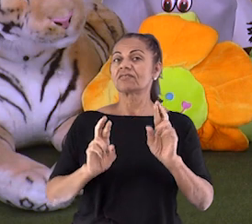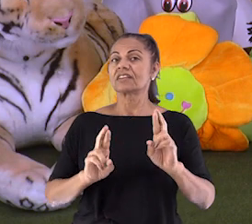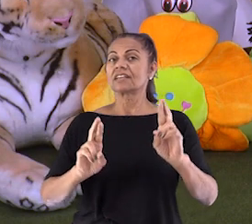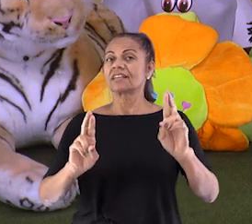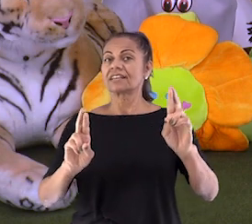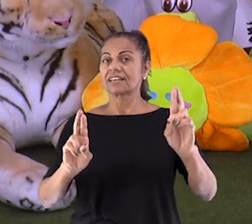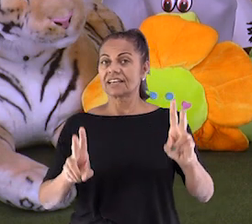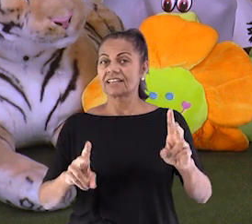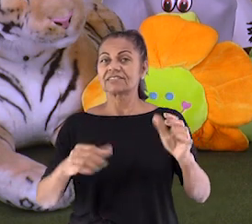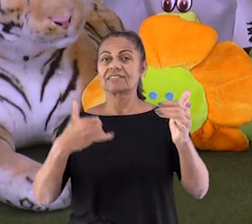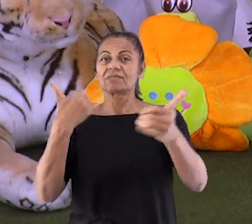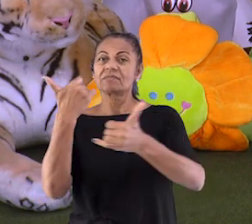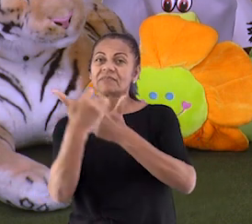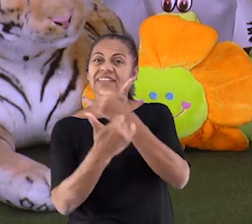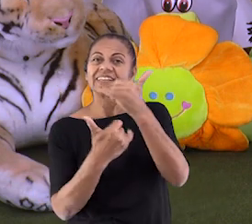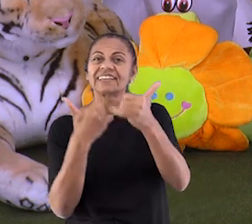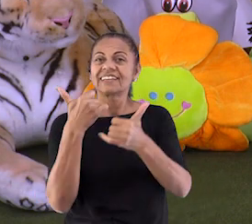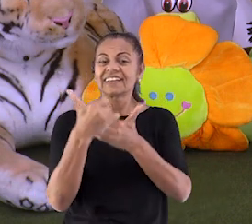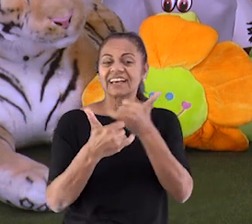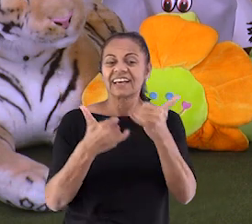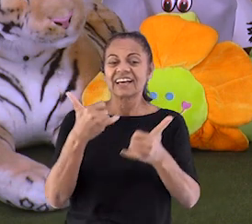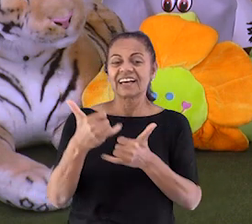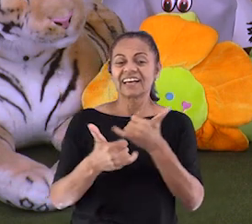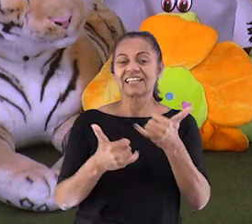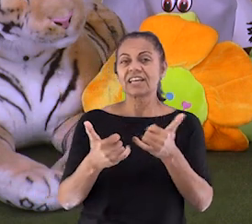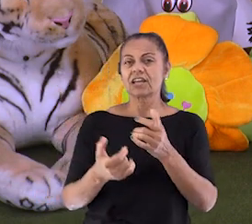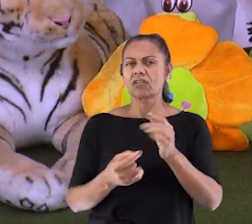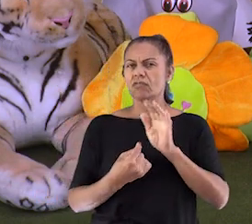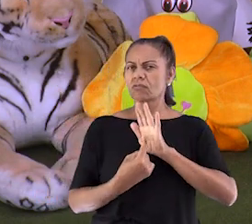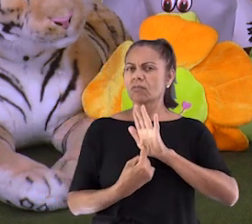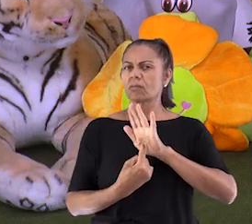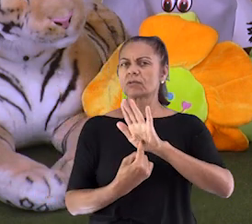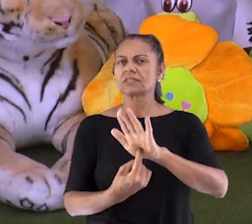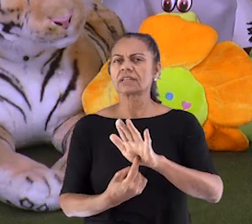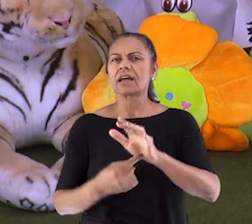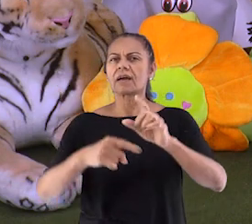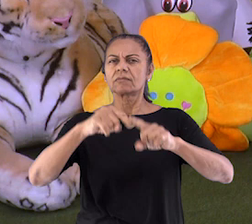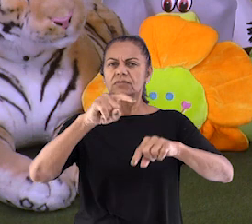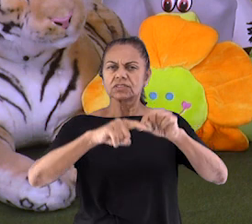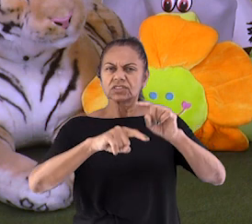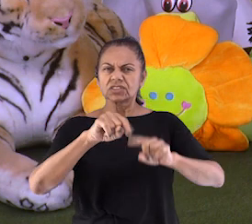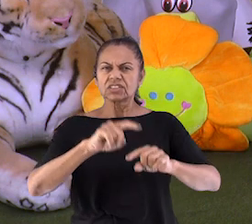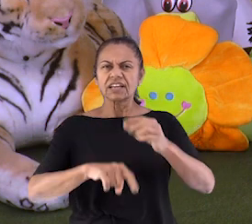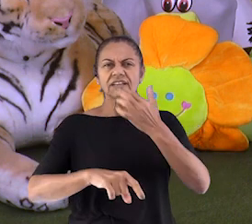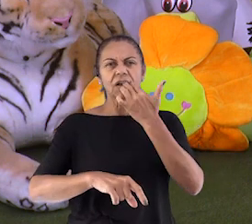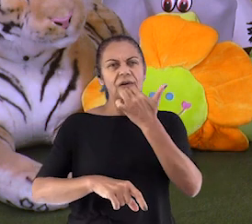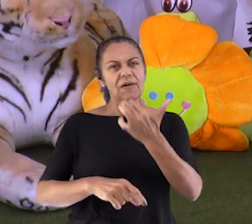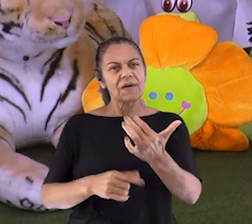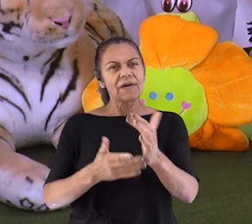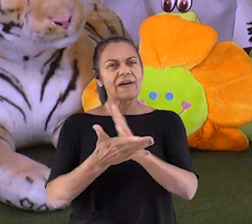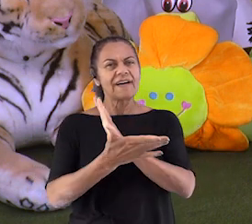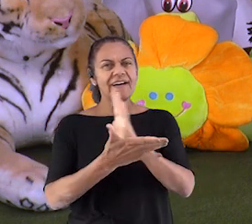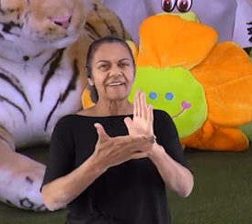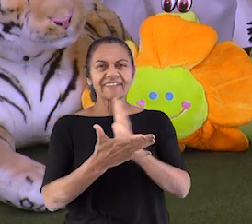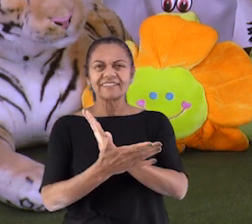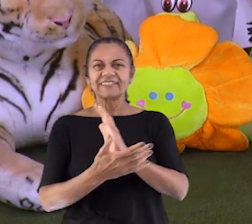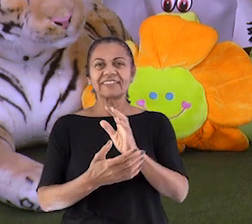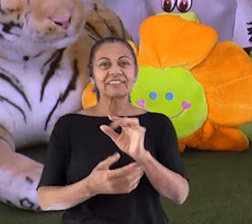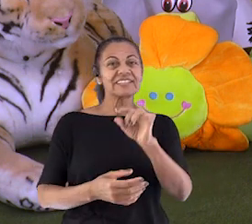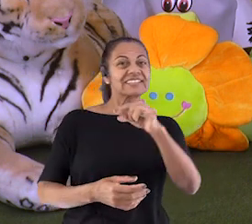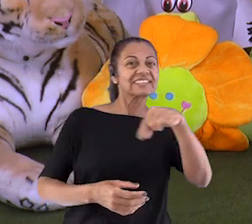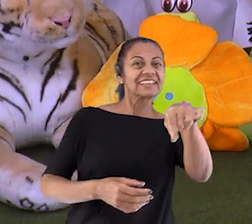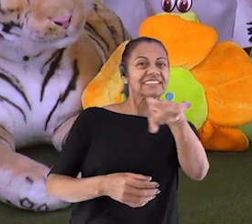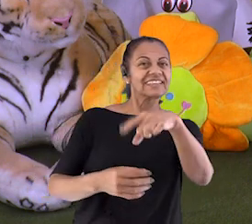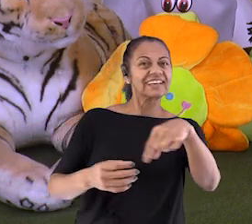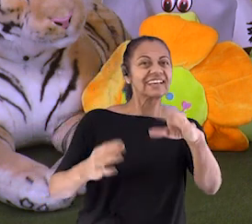na massa brincando. Eu vou mostrar alguns objetos coloridos para vocês aí de